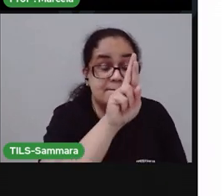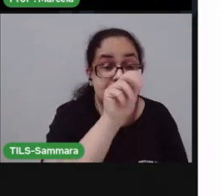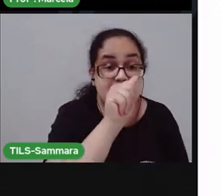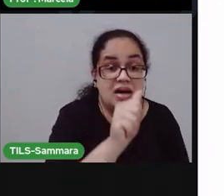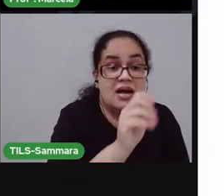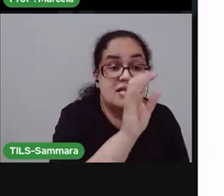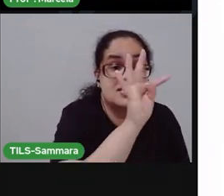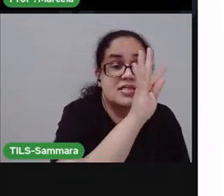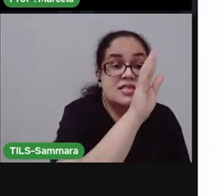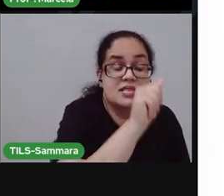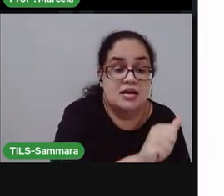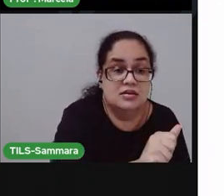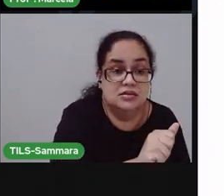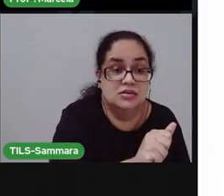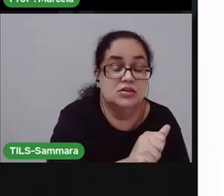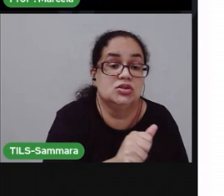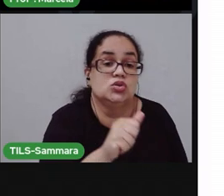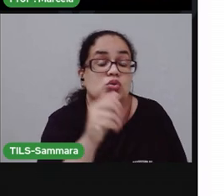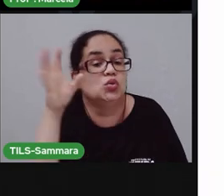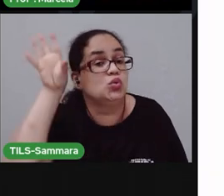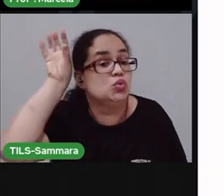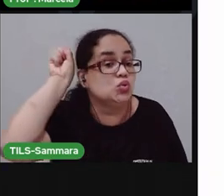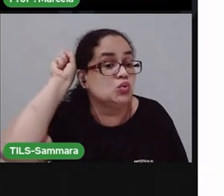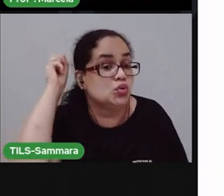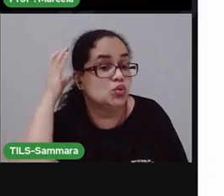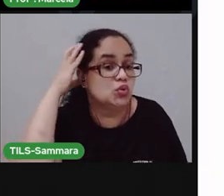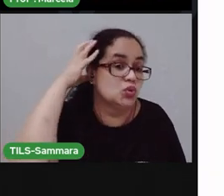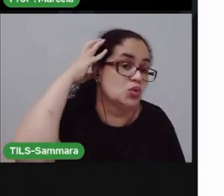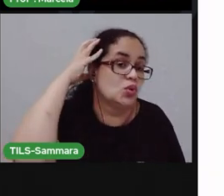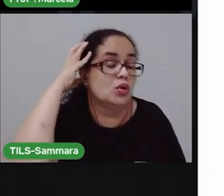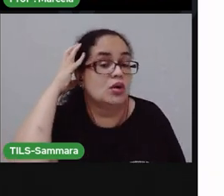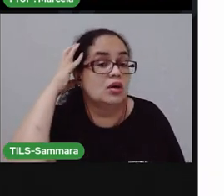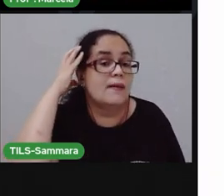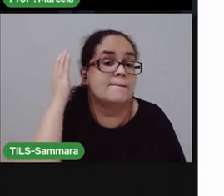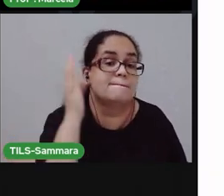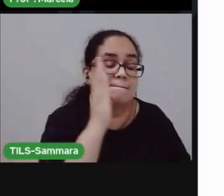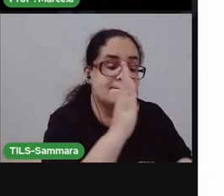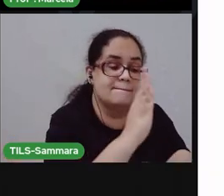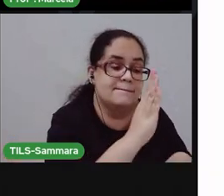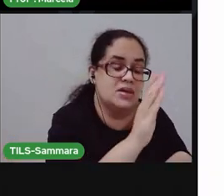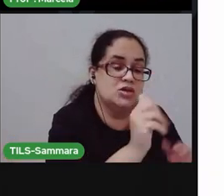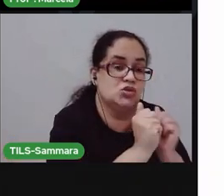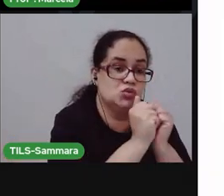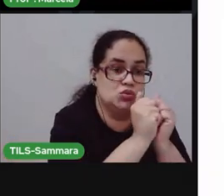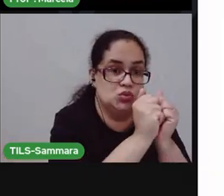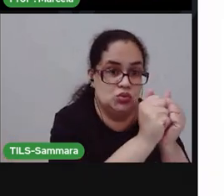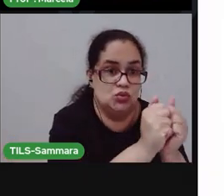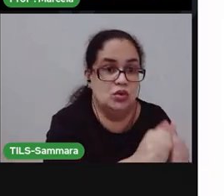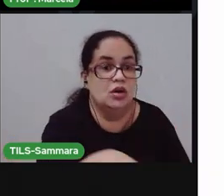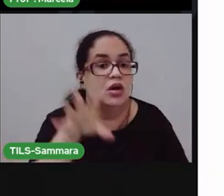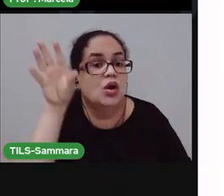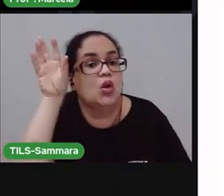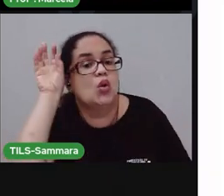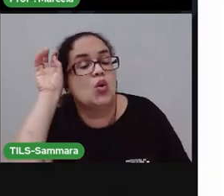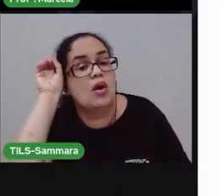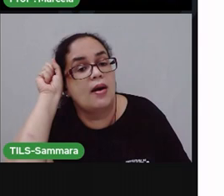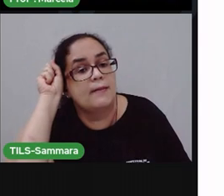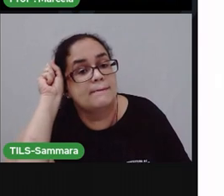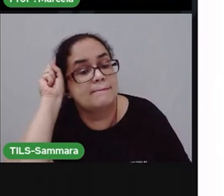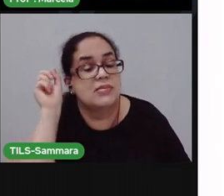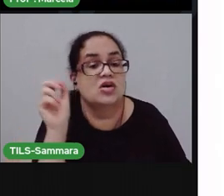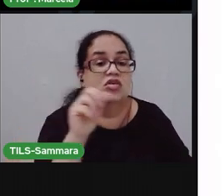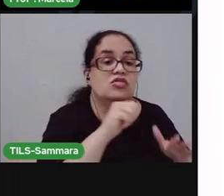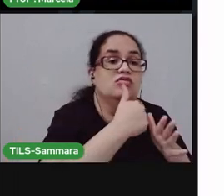Barata. Ó, você escuta o som do B junto com A, né? Ouve principalmente o som da vogal